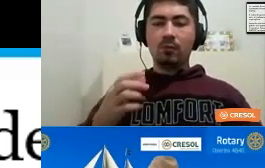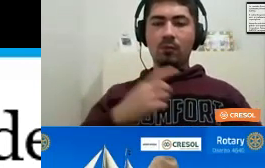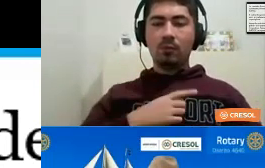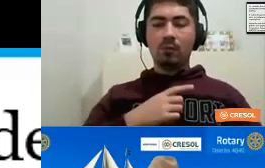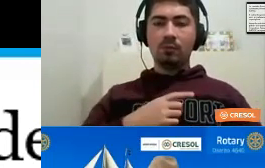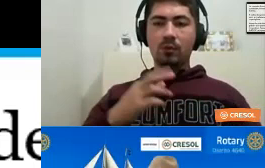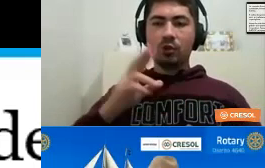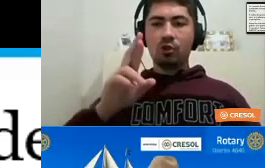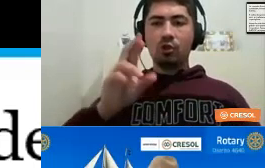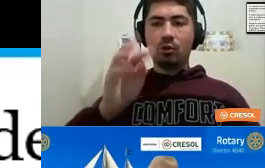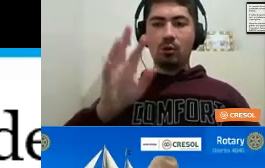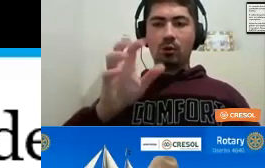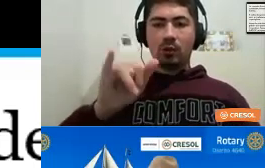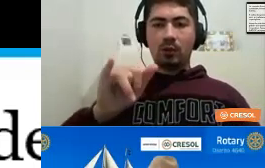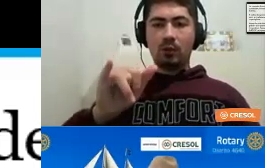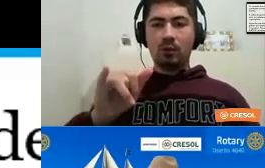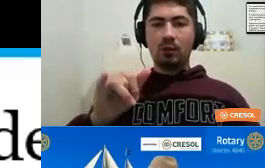um apoio muito grande